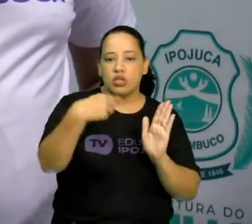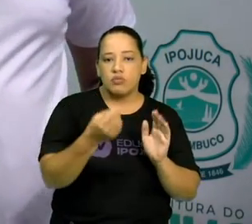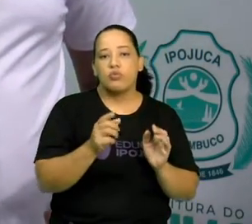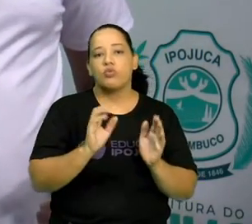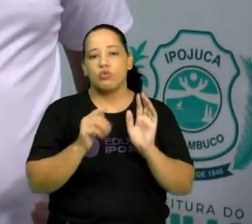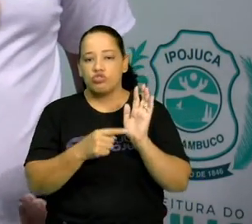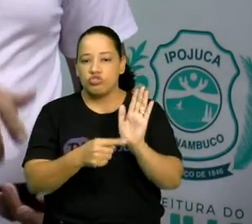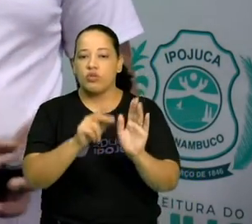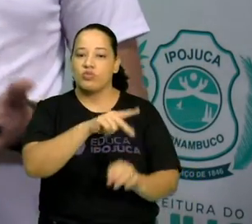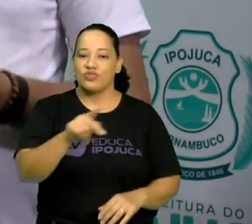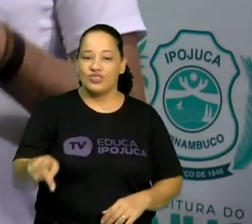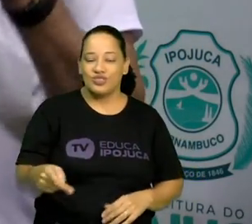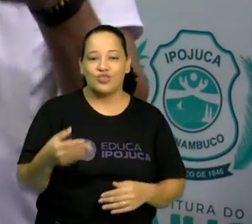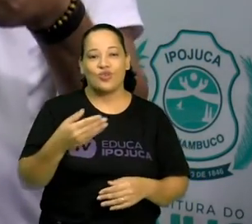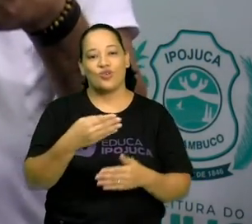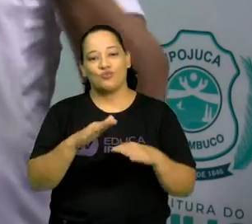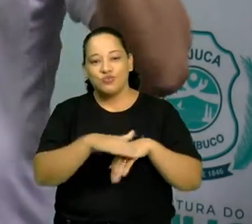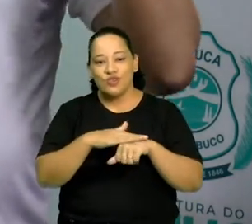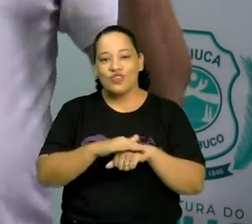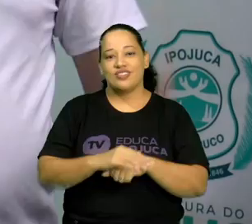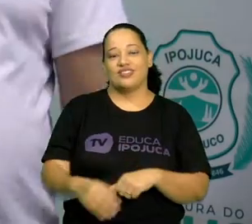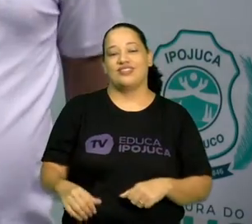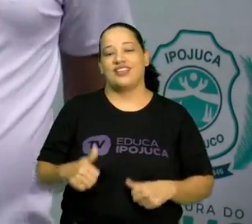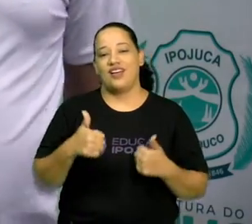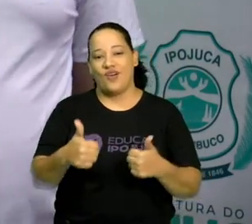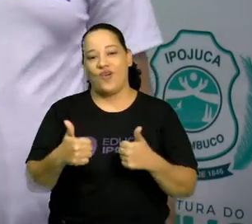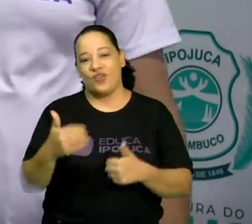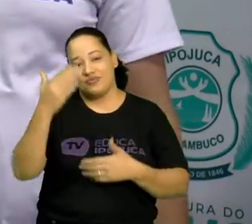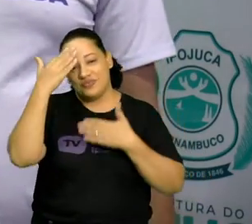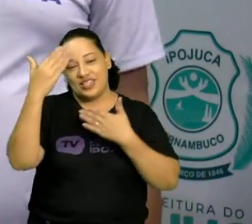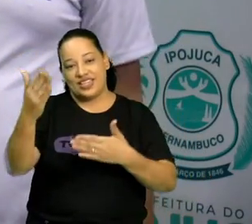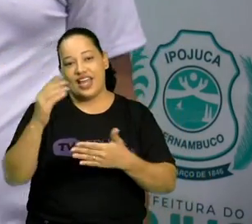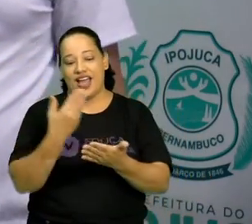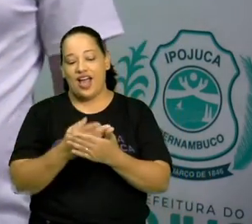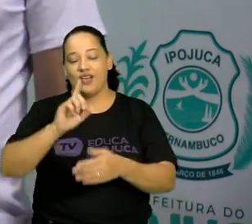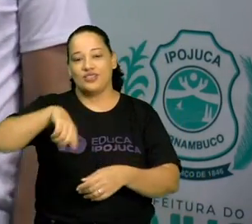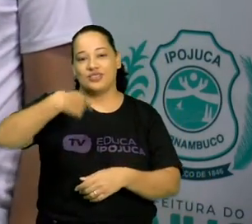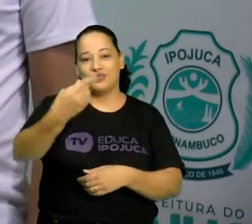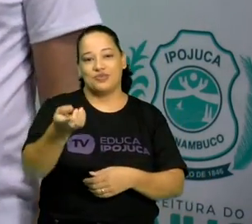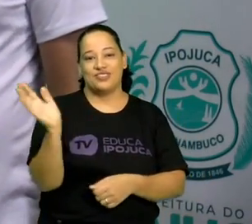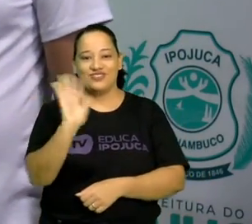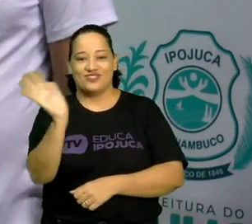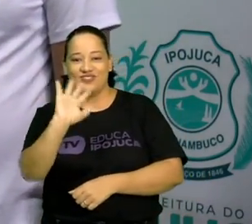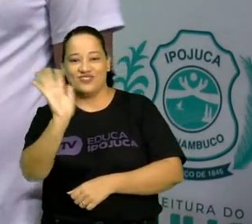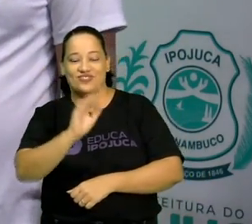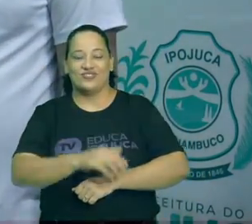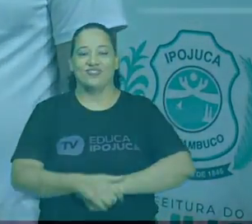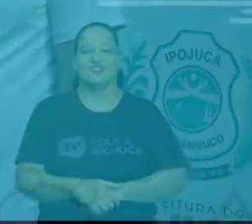leva um papo. Beleza? Valeu, pessoal. A gente se vê na próxima aula. Tchau, tchau.